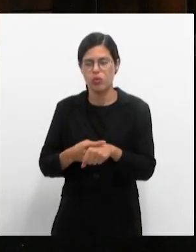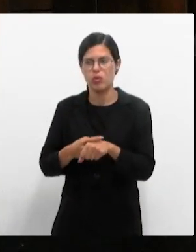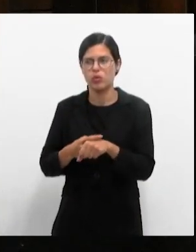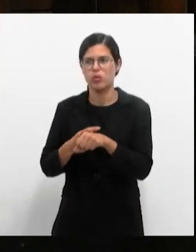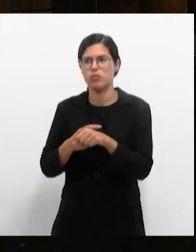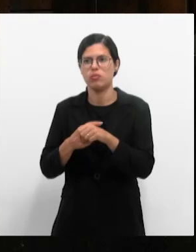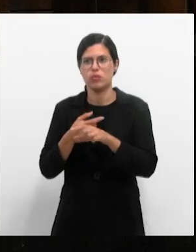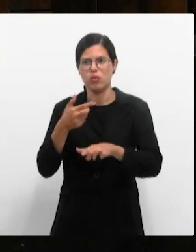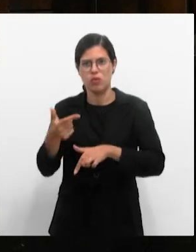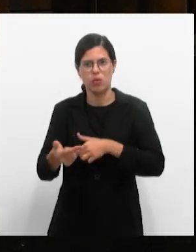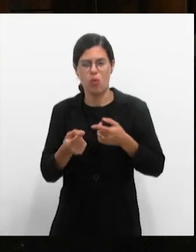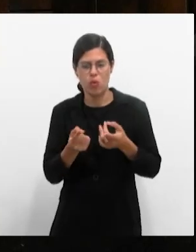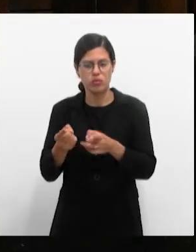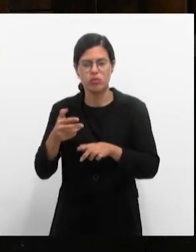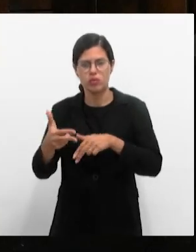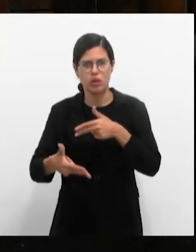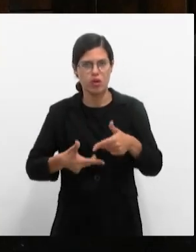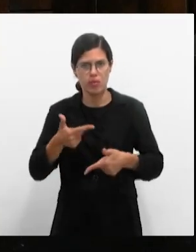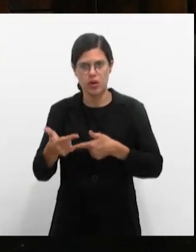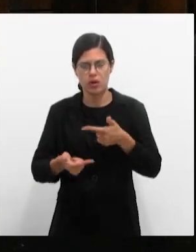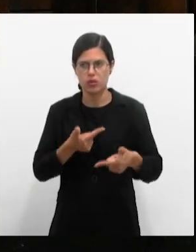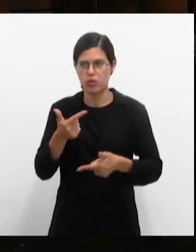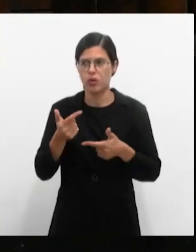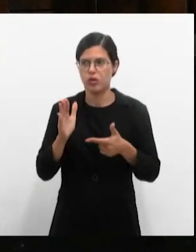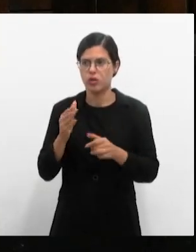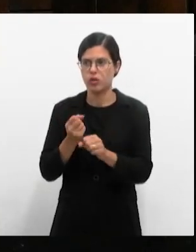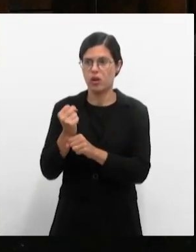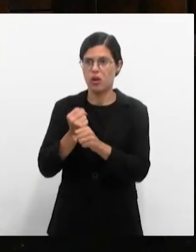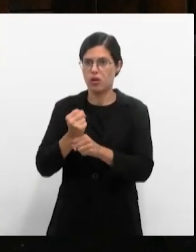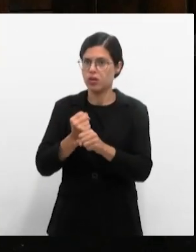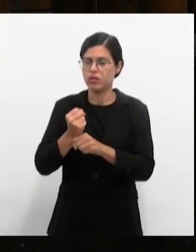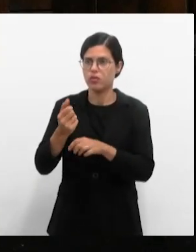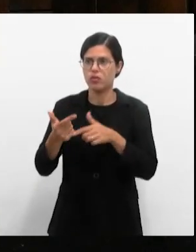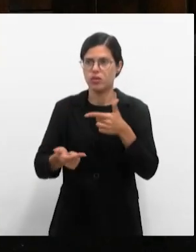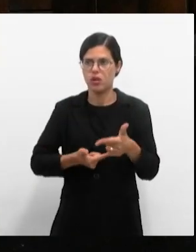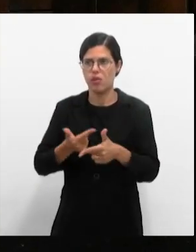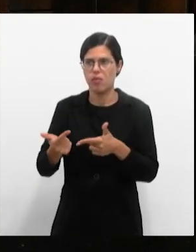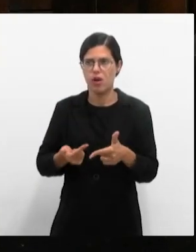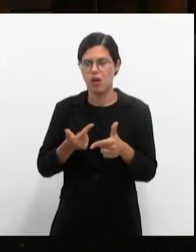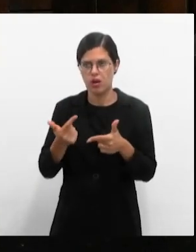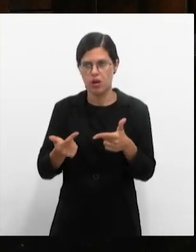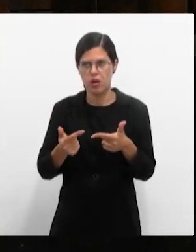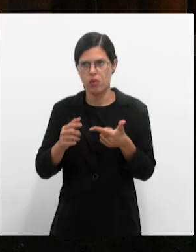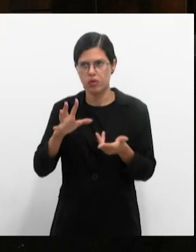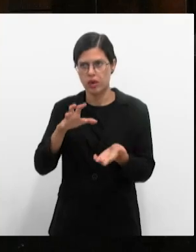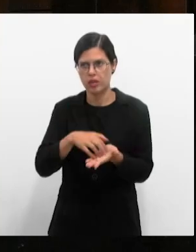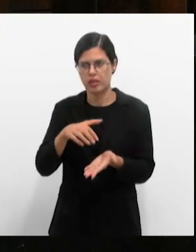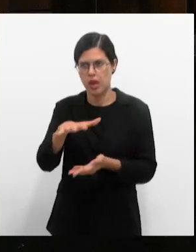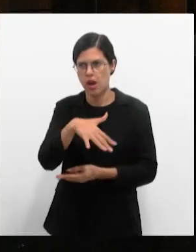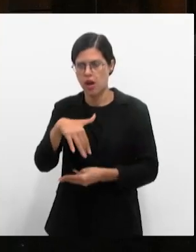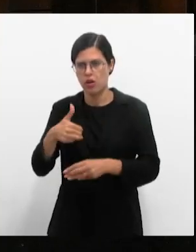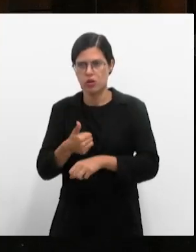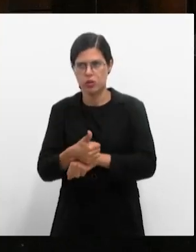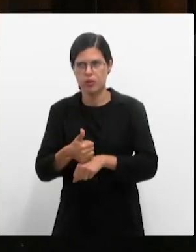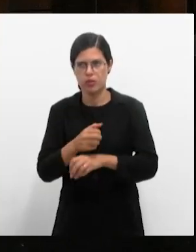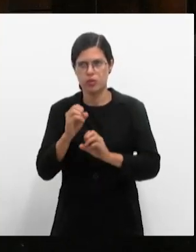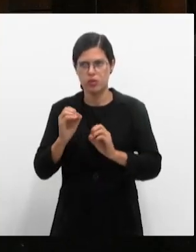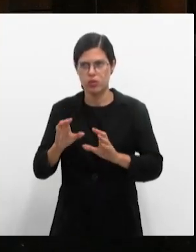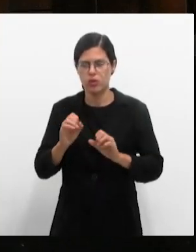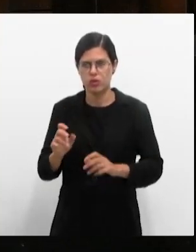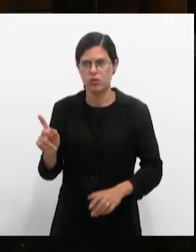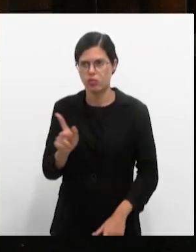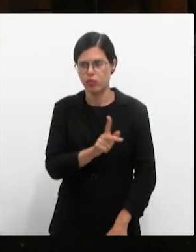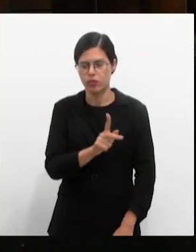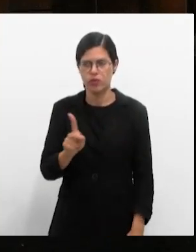trabalhadores que há muitos anos trabalham nesta rede. os profissionais de educação, os professores,